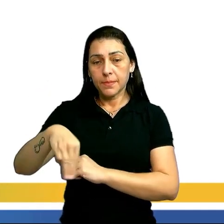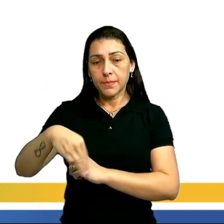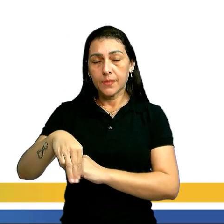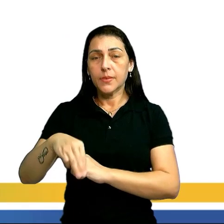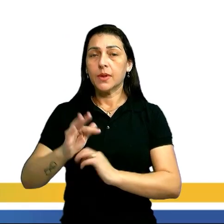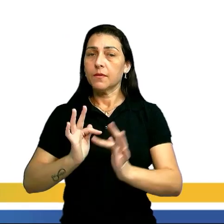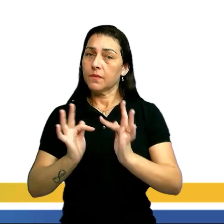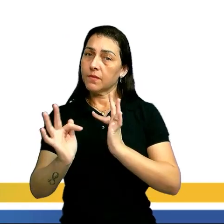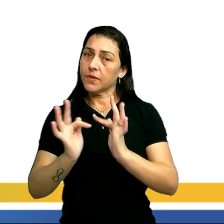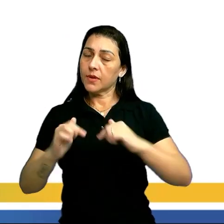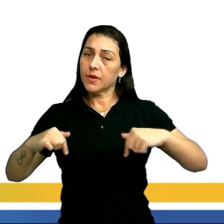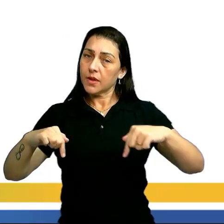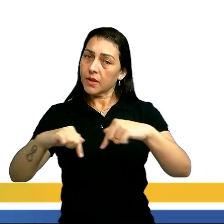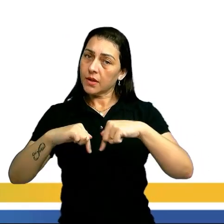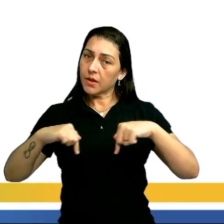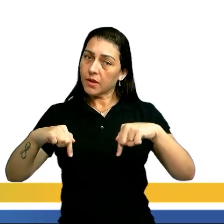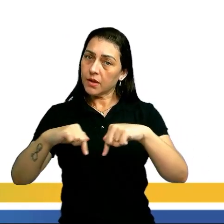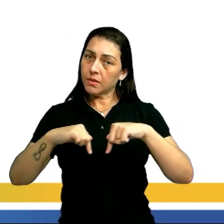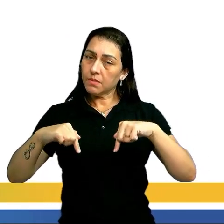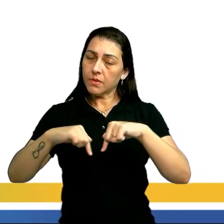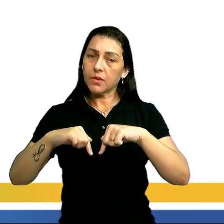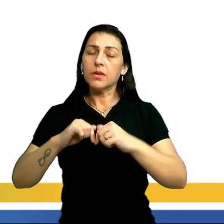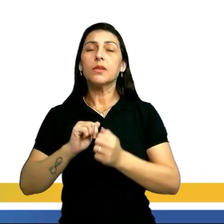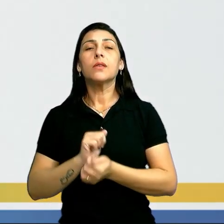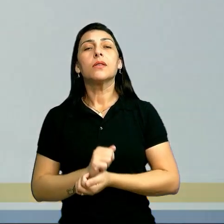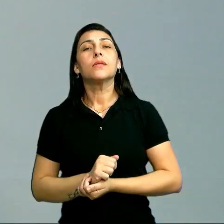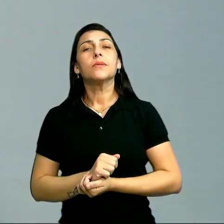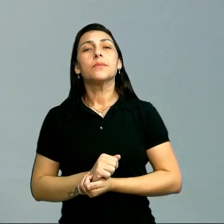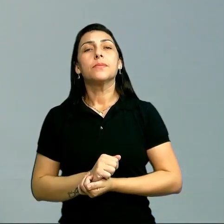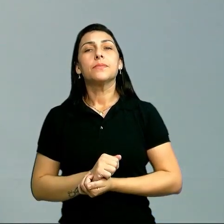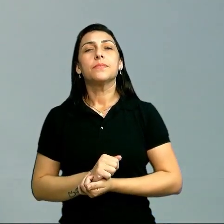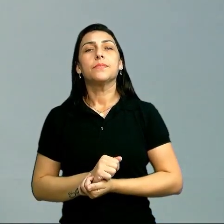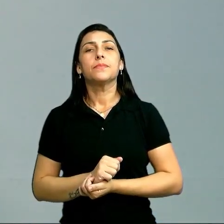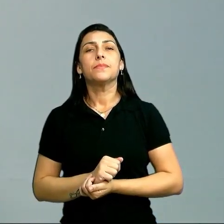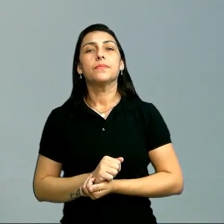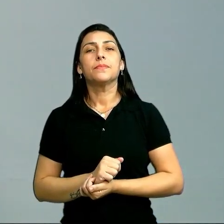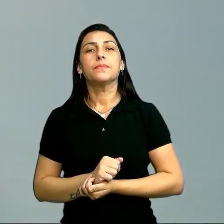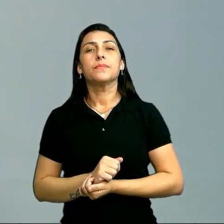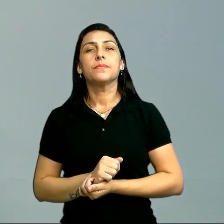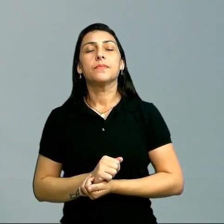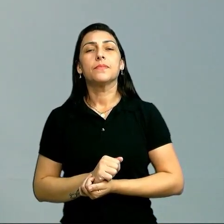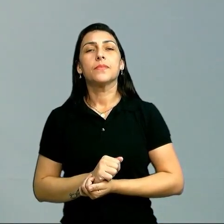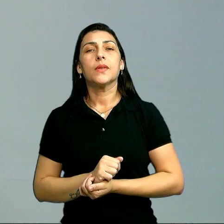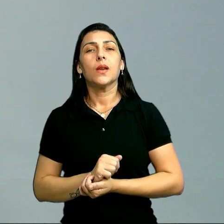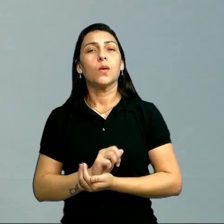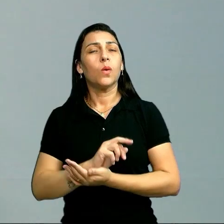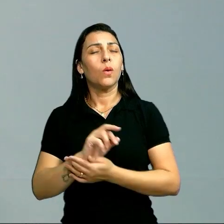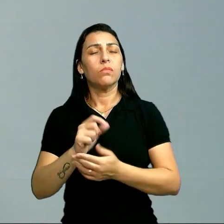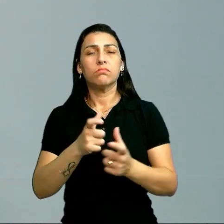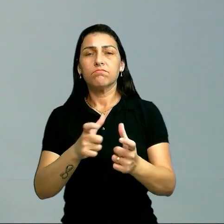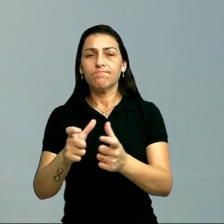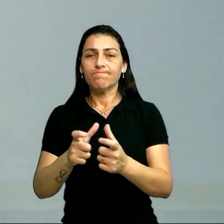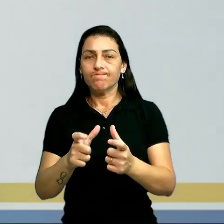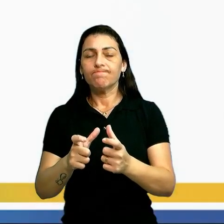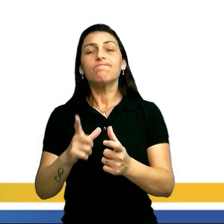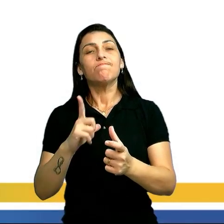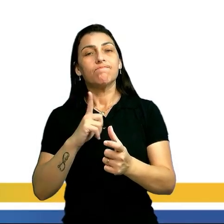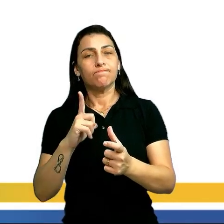matemática, da física, da química, tá? Então, ela entra em qualquer setor.